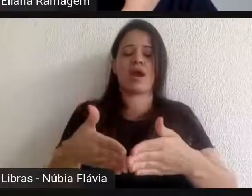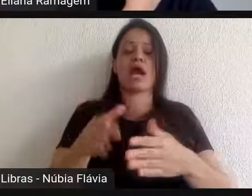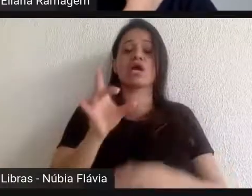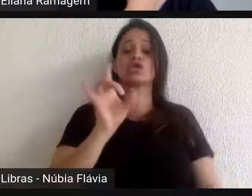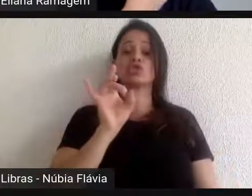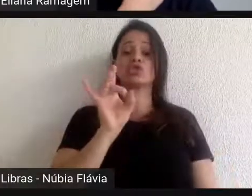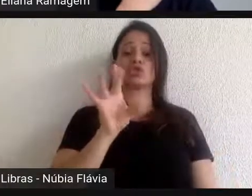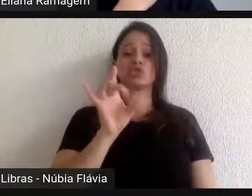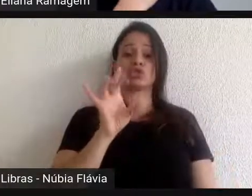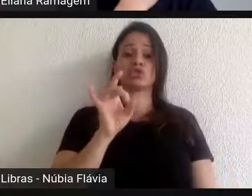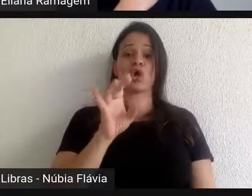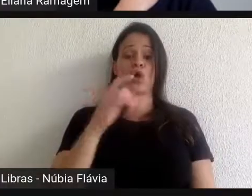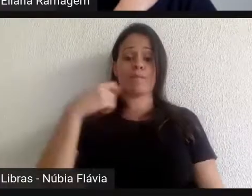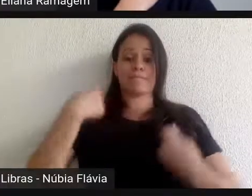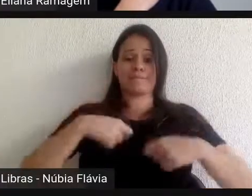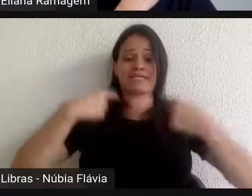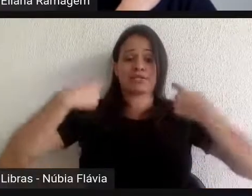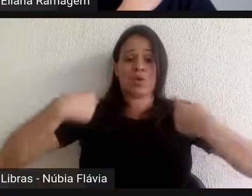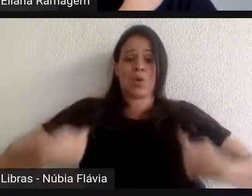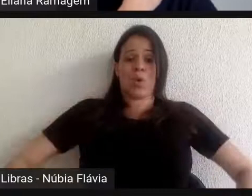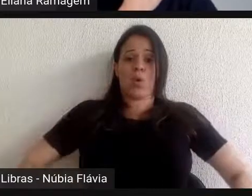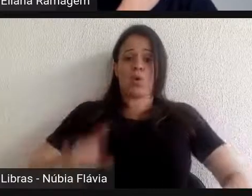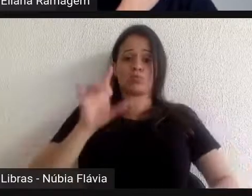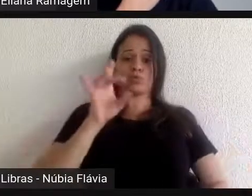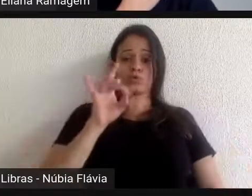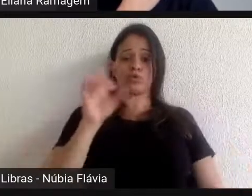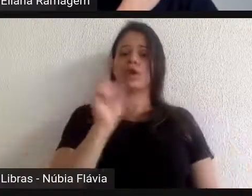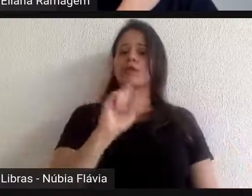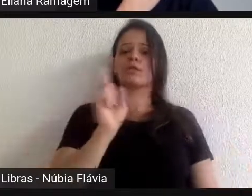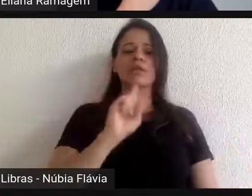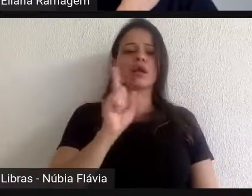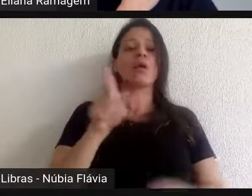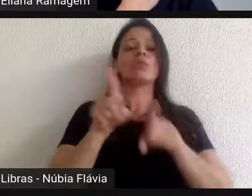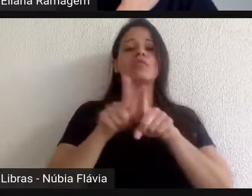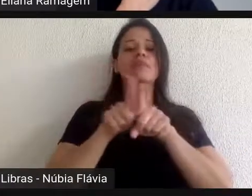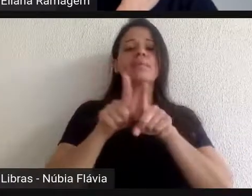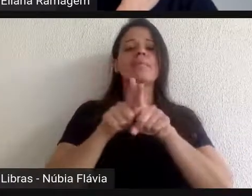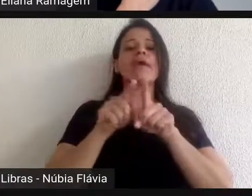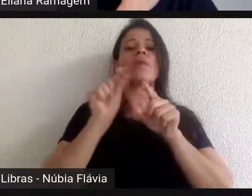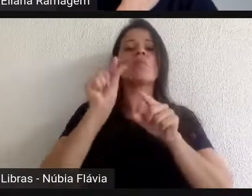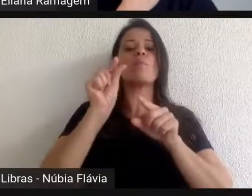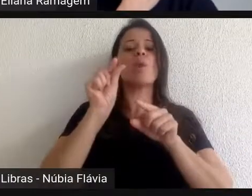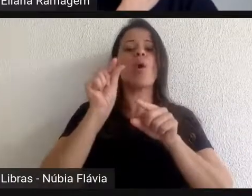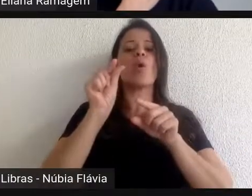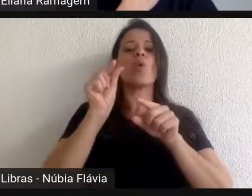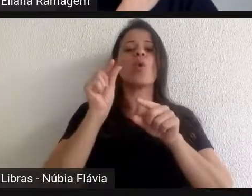nossa saciedade, né? Mas também